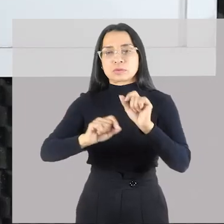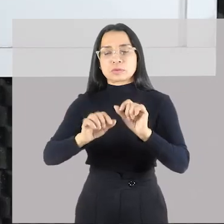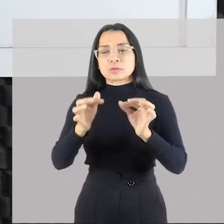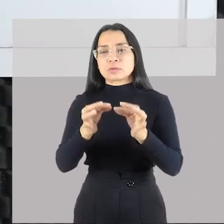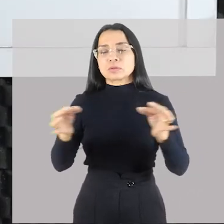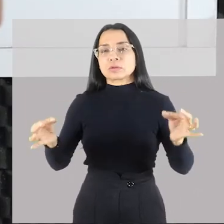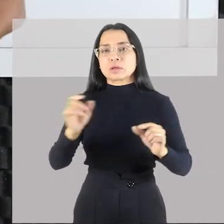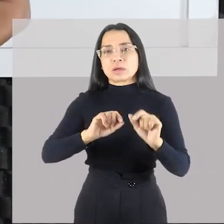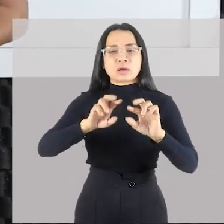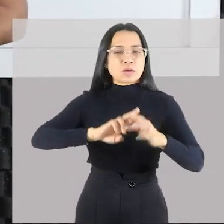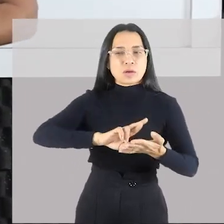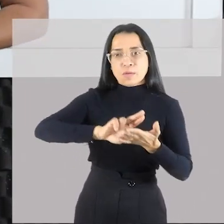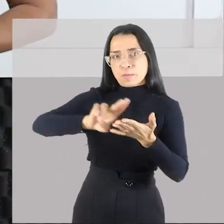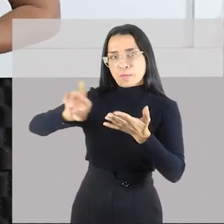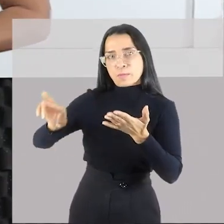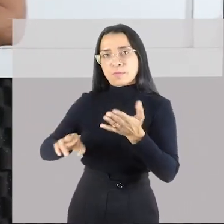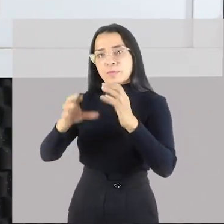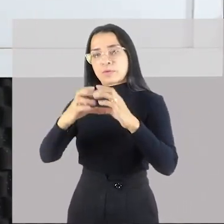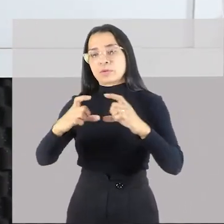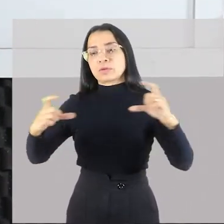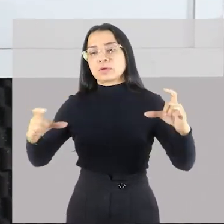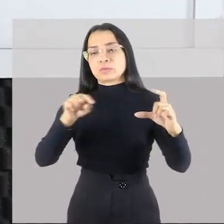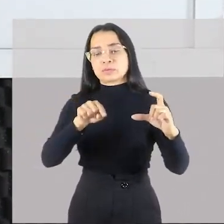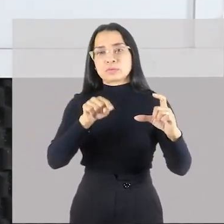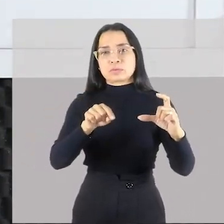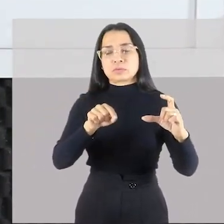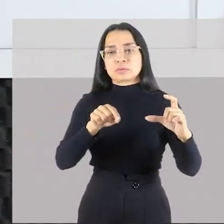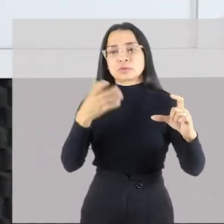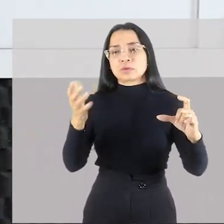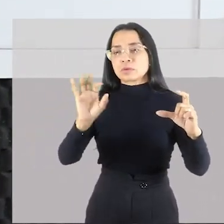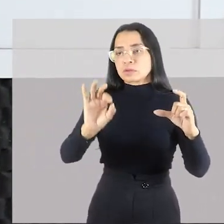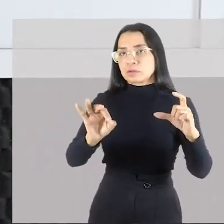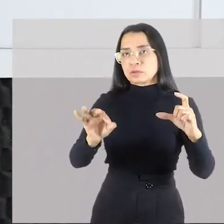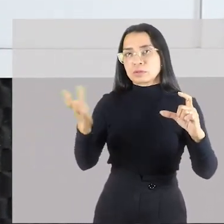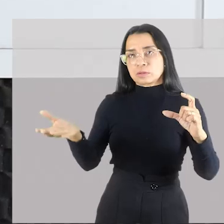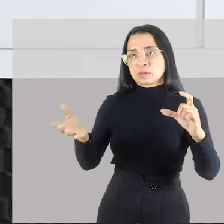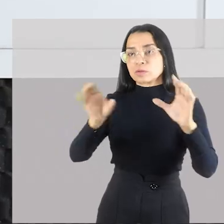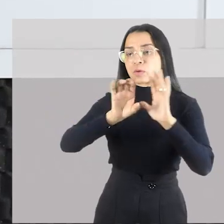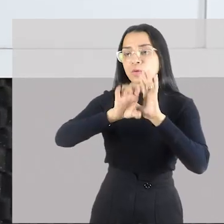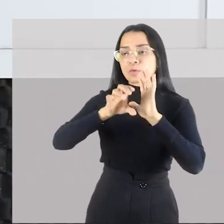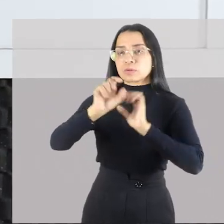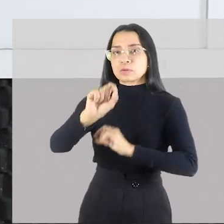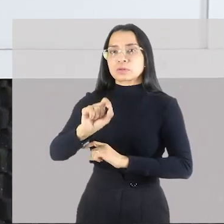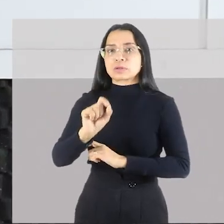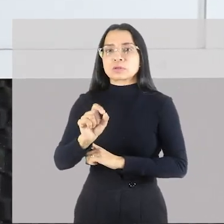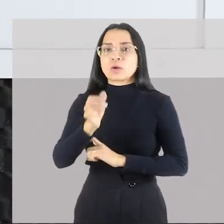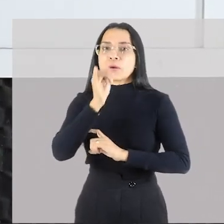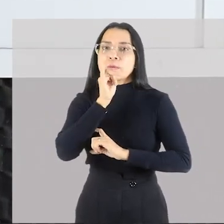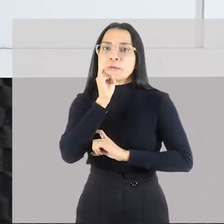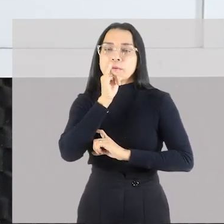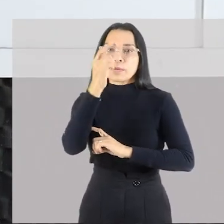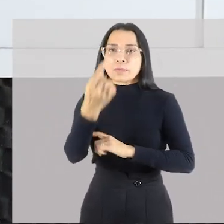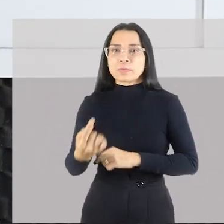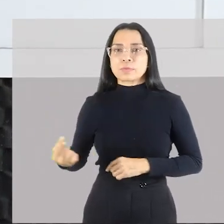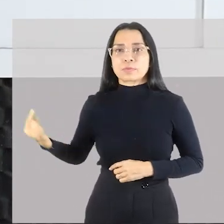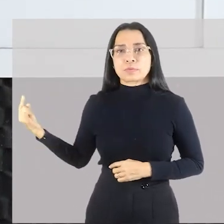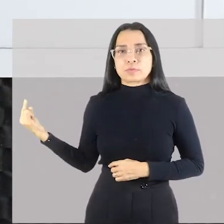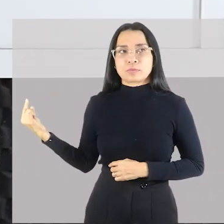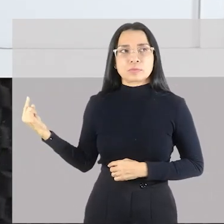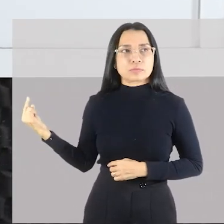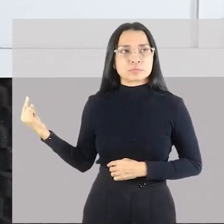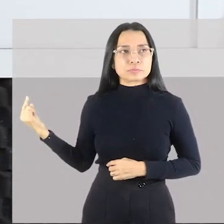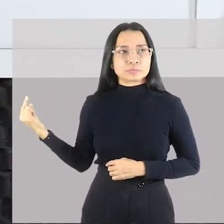formado por várias equações lineares. Certo? Então a definição é essa. Então, por exemplo, vou